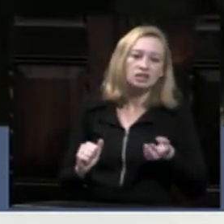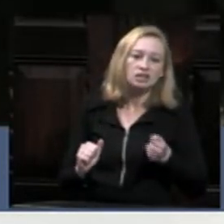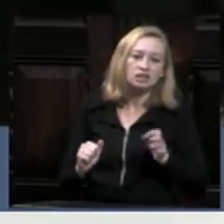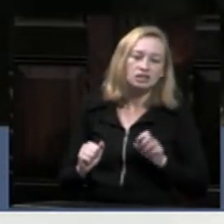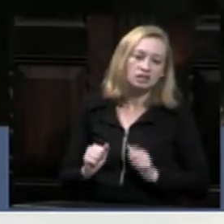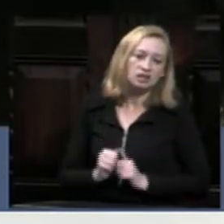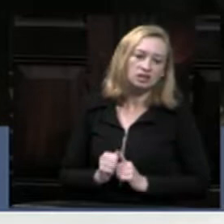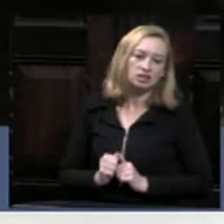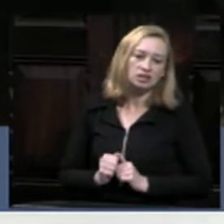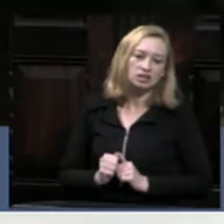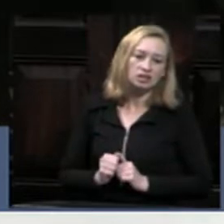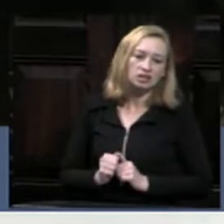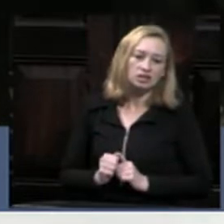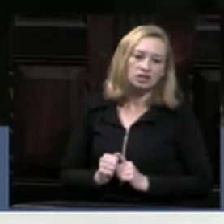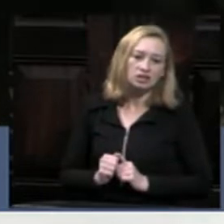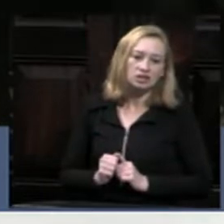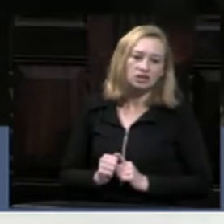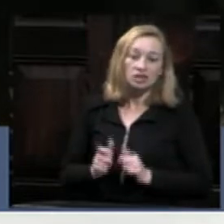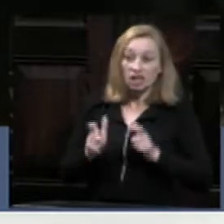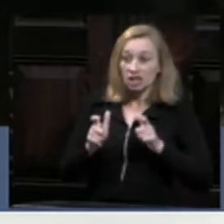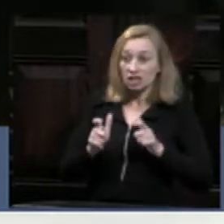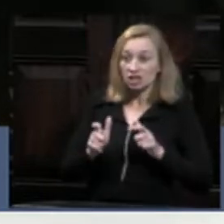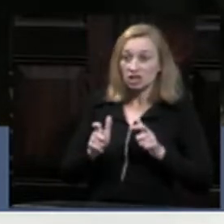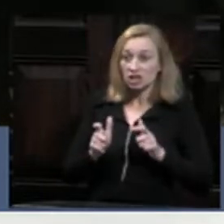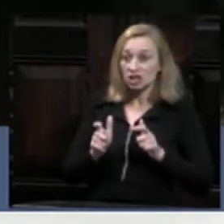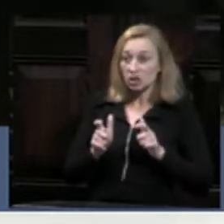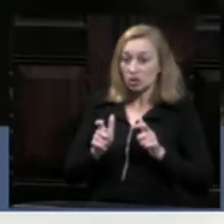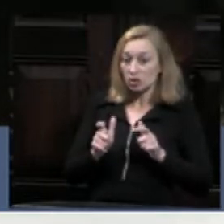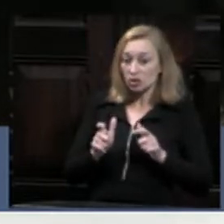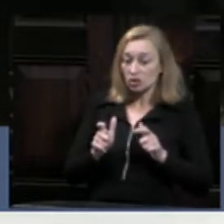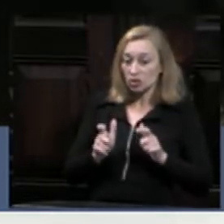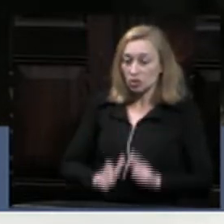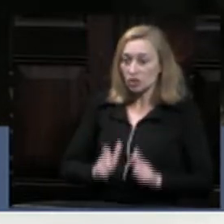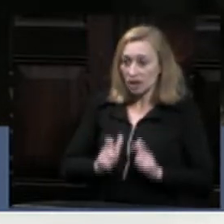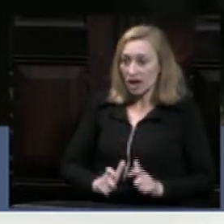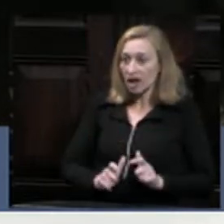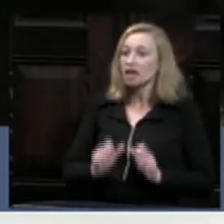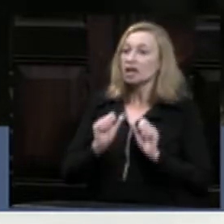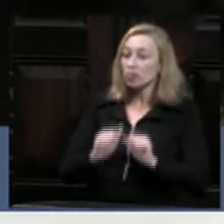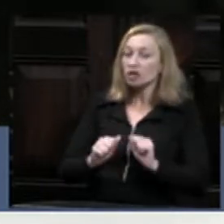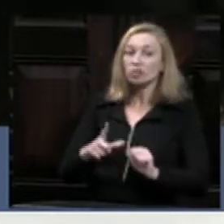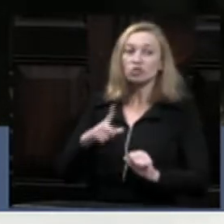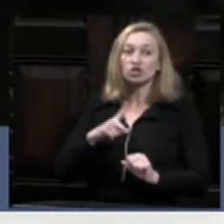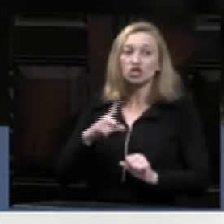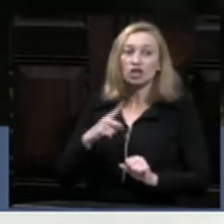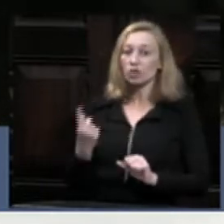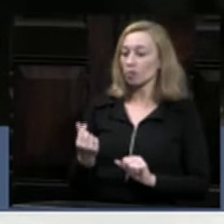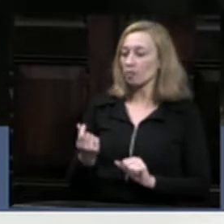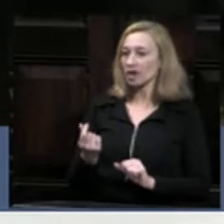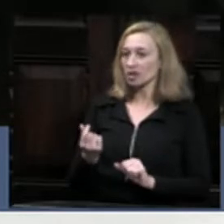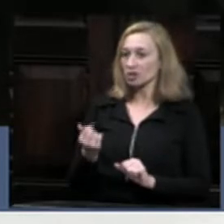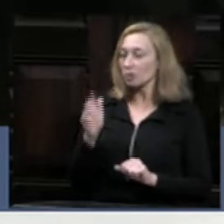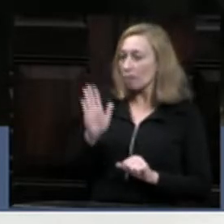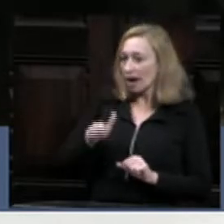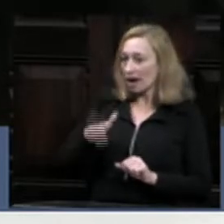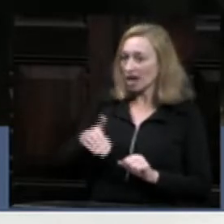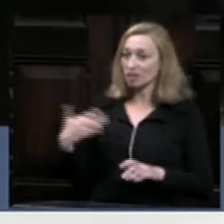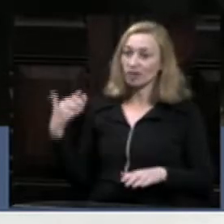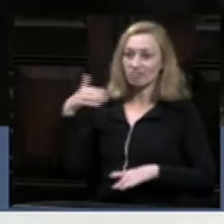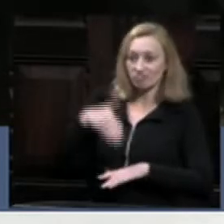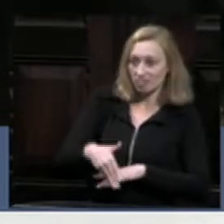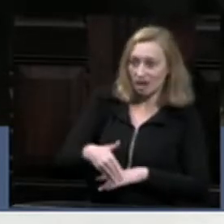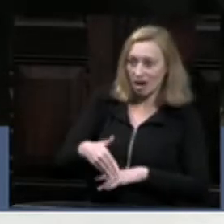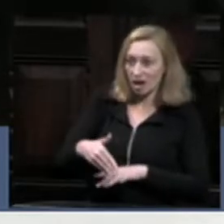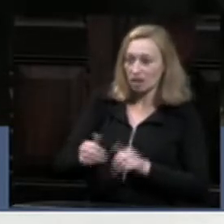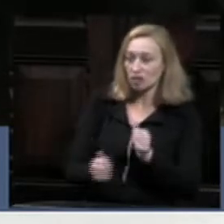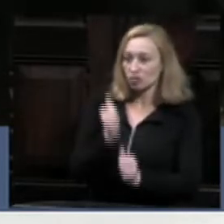gente possa ter ingresso a preços populares. A nossa, e a deputada Cidinha Campos